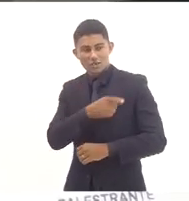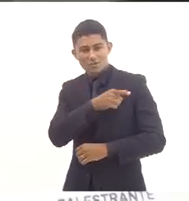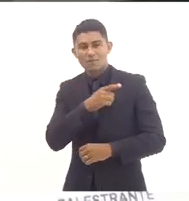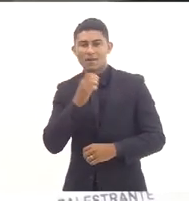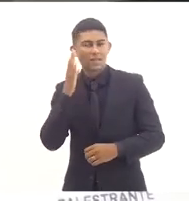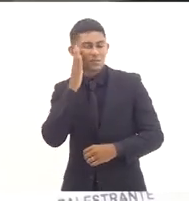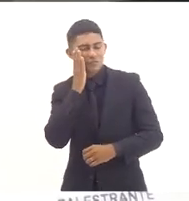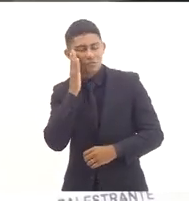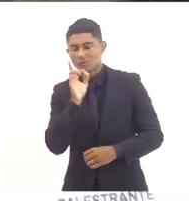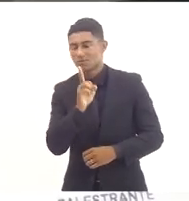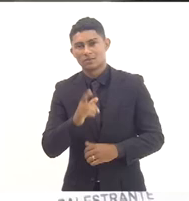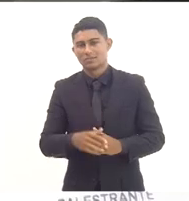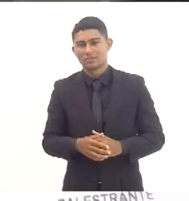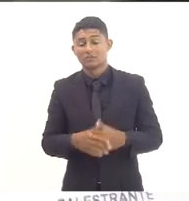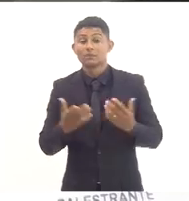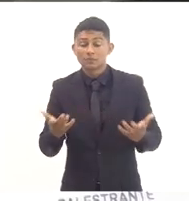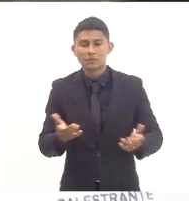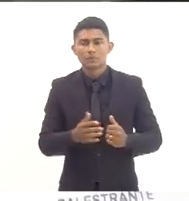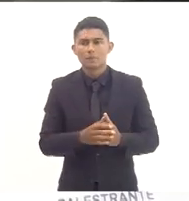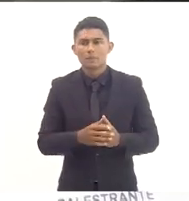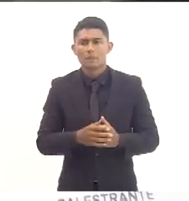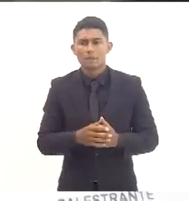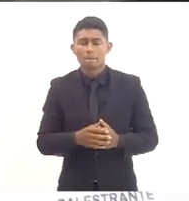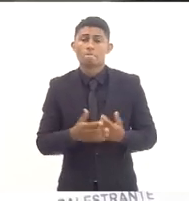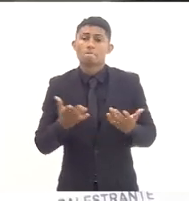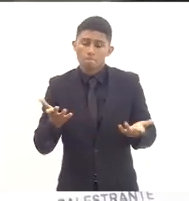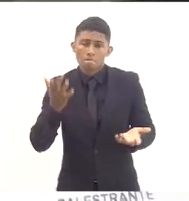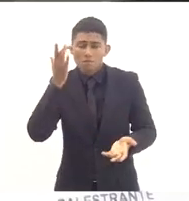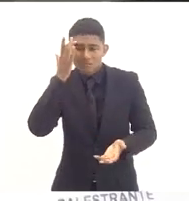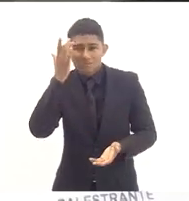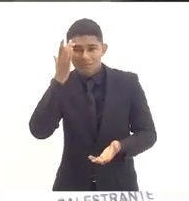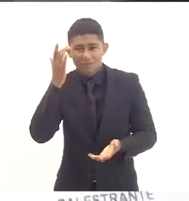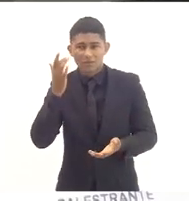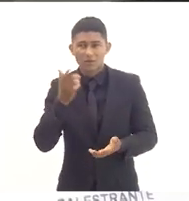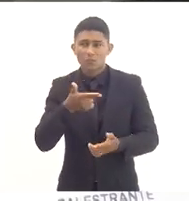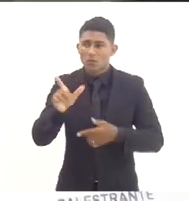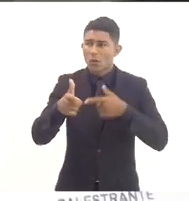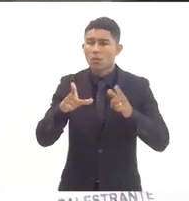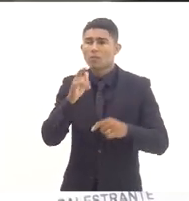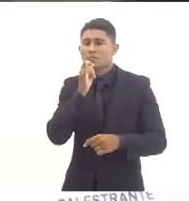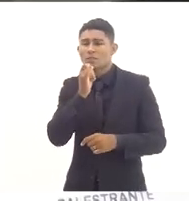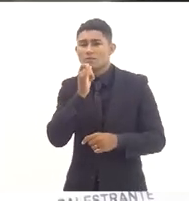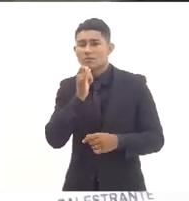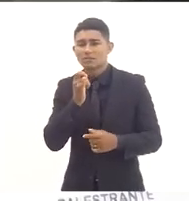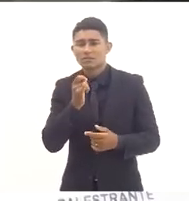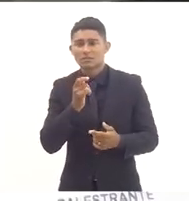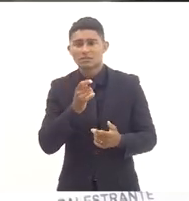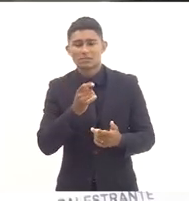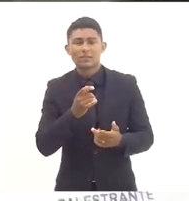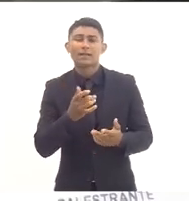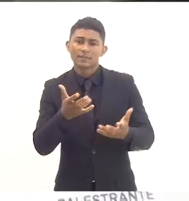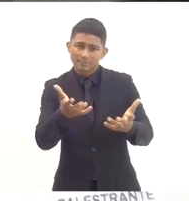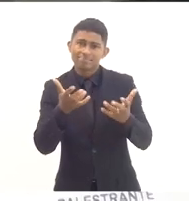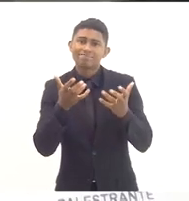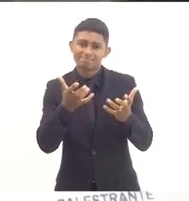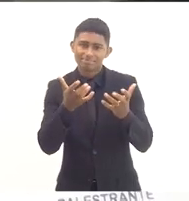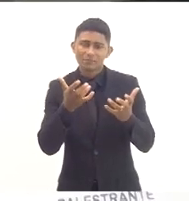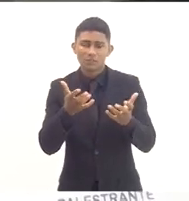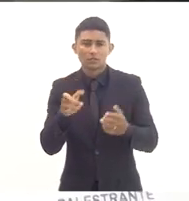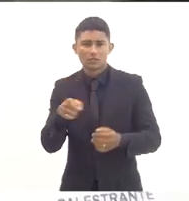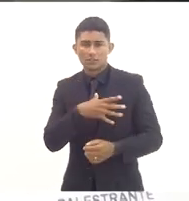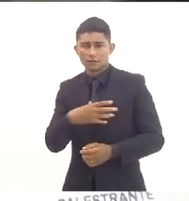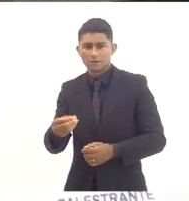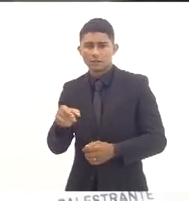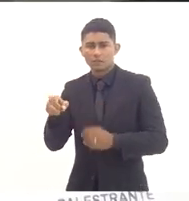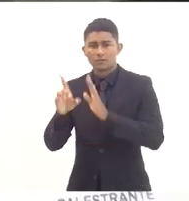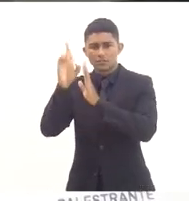tem que fazer que outra mãe não tenha acho que nada tá algumas outras coisas a gente vai por exemplo tem que brigar pelo mínimo tem que brigar para